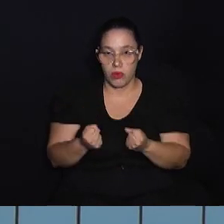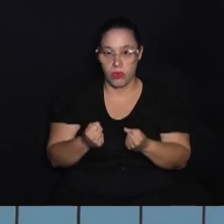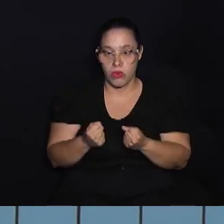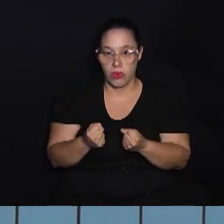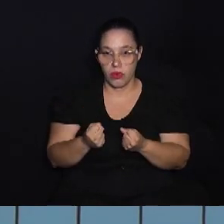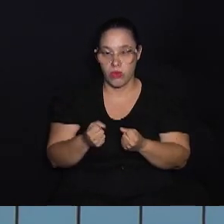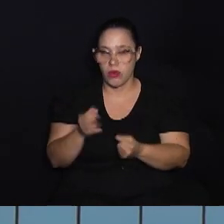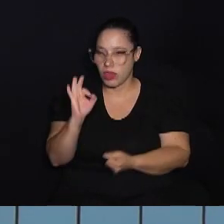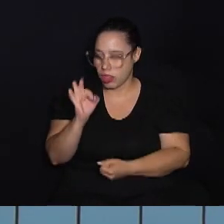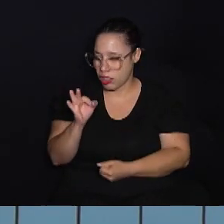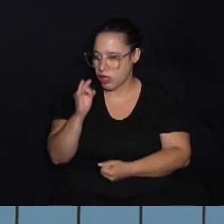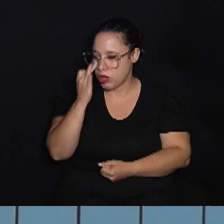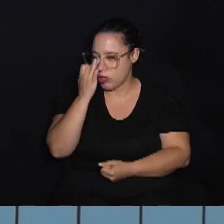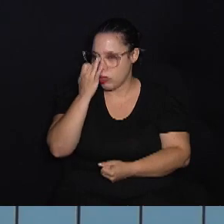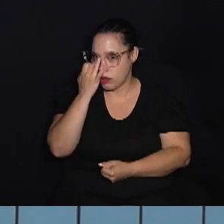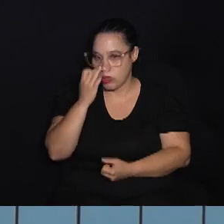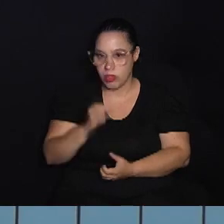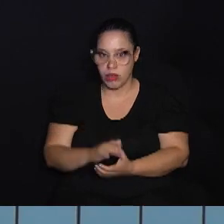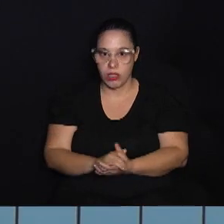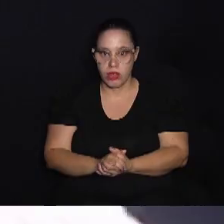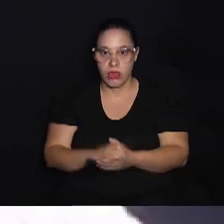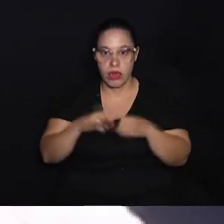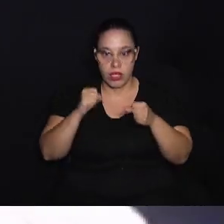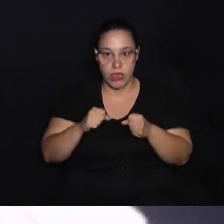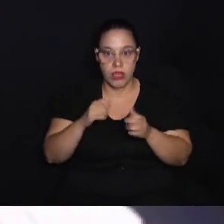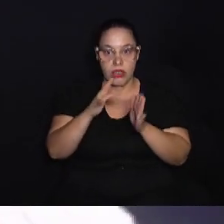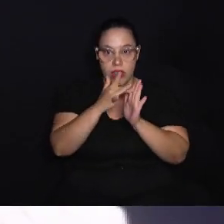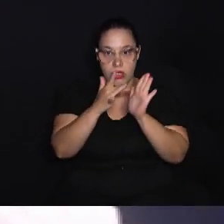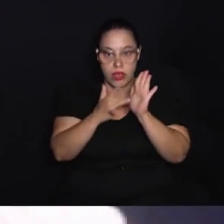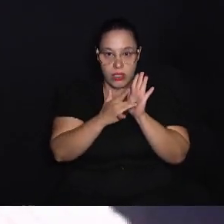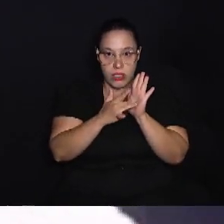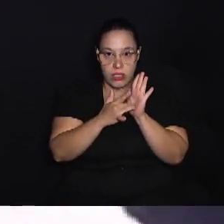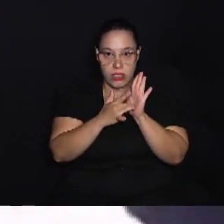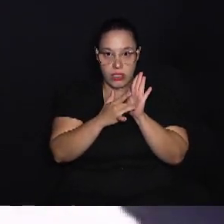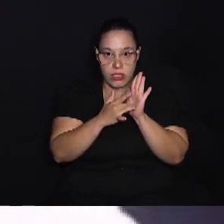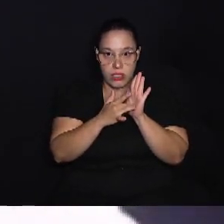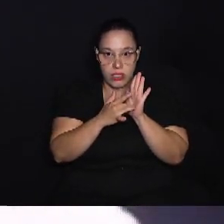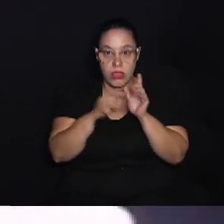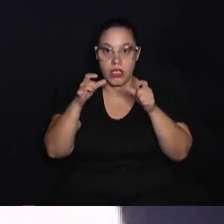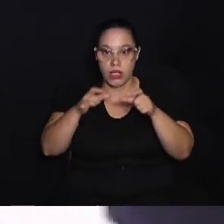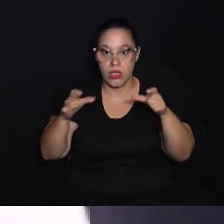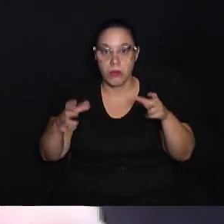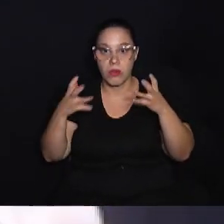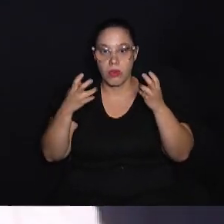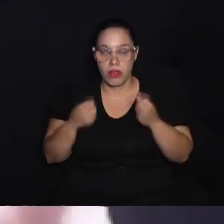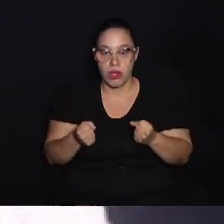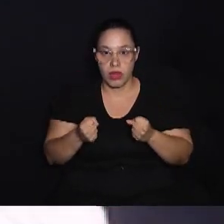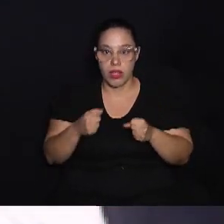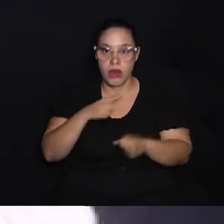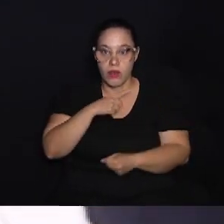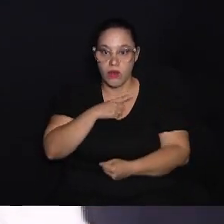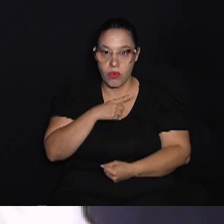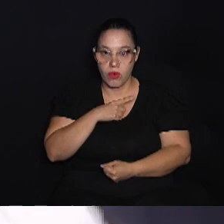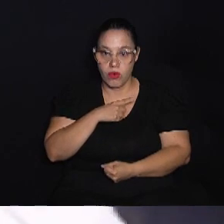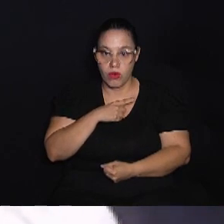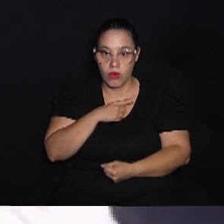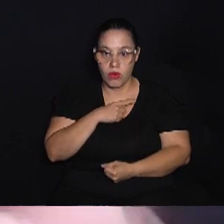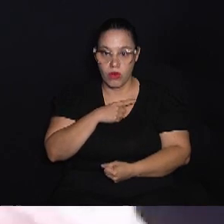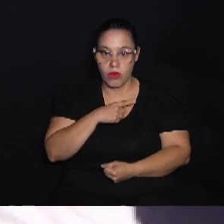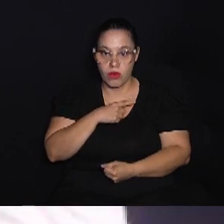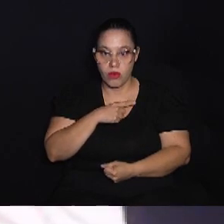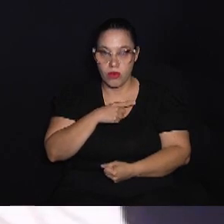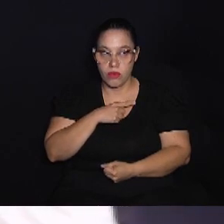esse ponto de coleta, certo? Ele pode entrar no site. No site, cada ponto de recebimento,